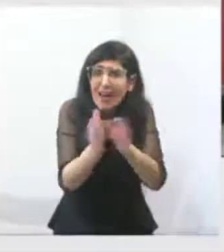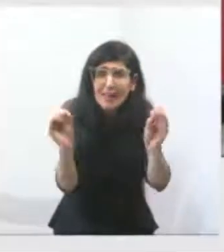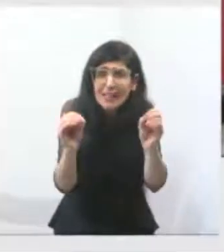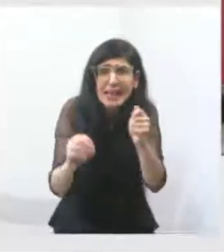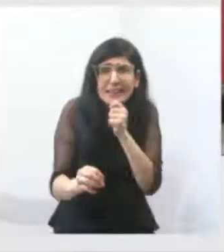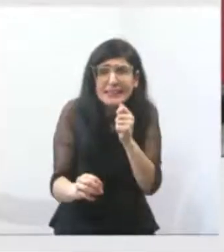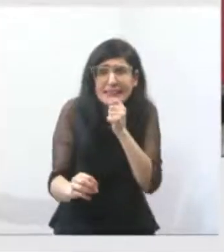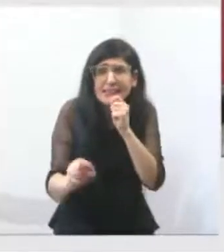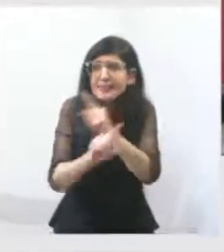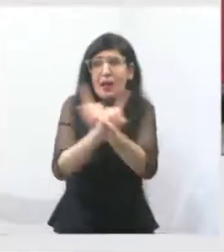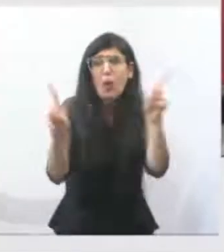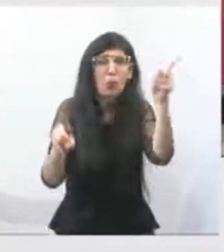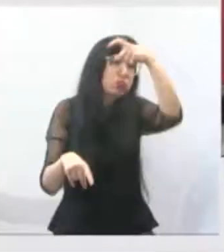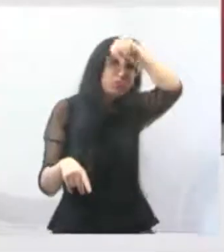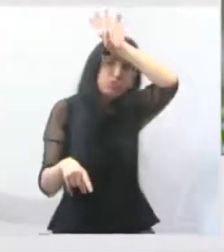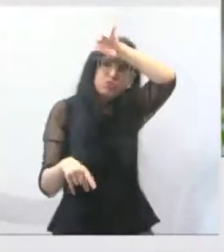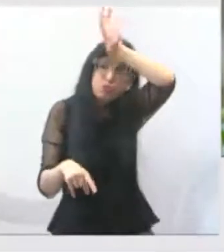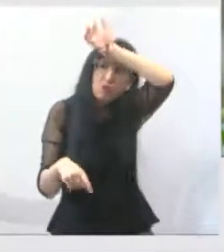Próximo.